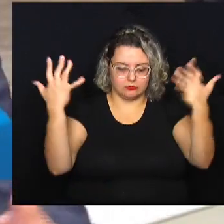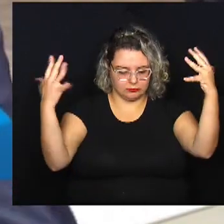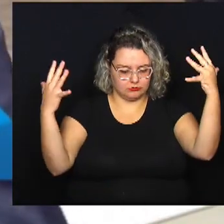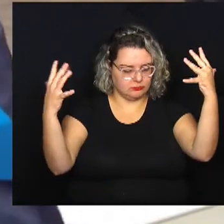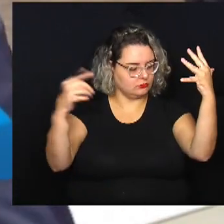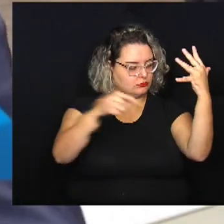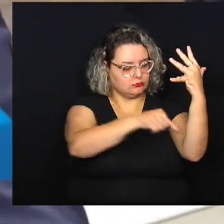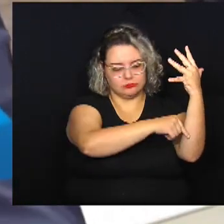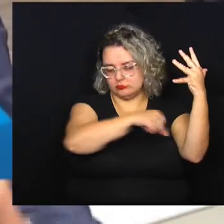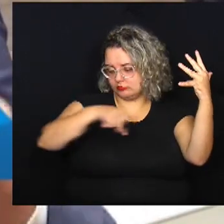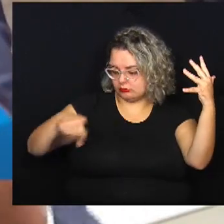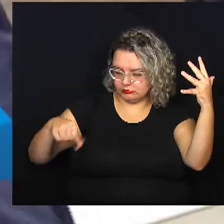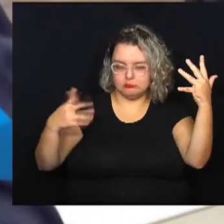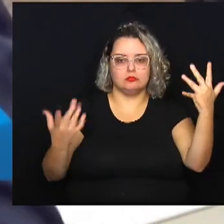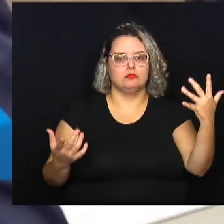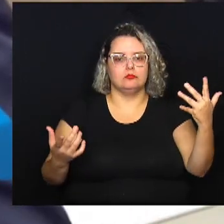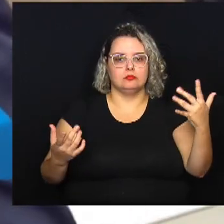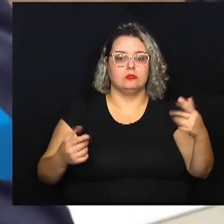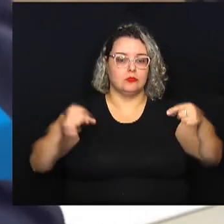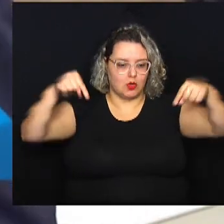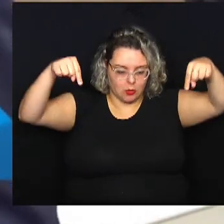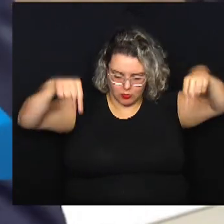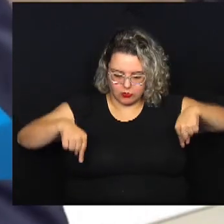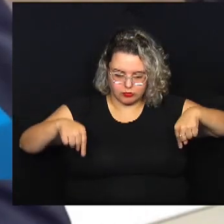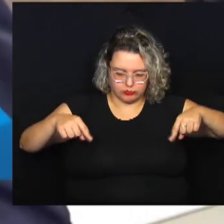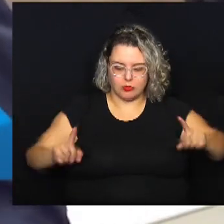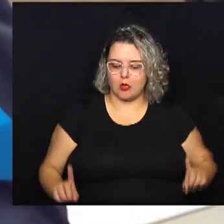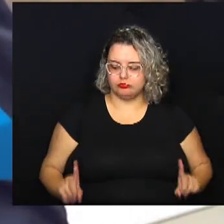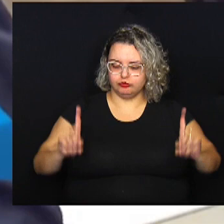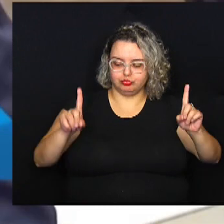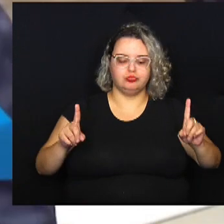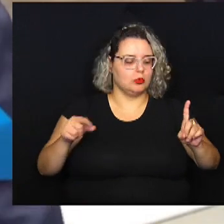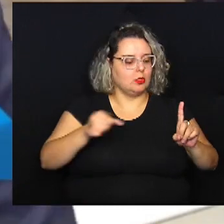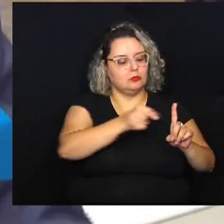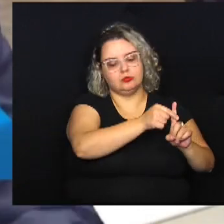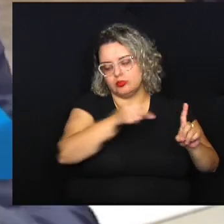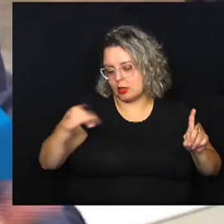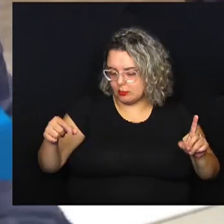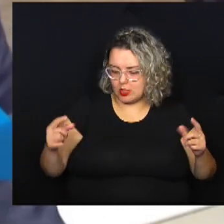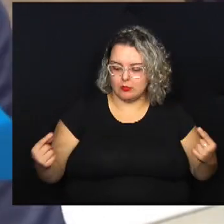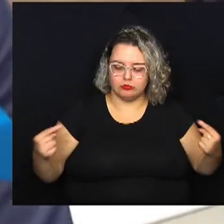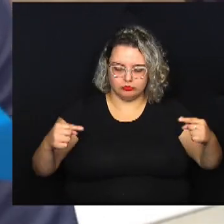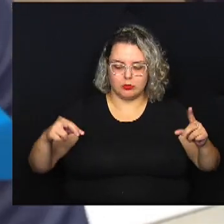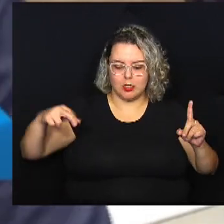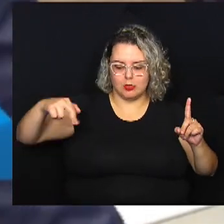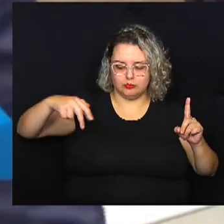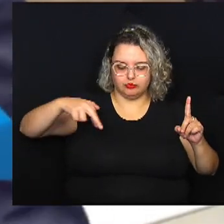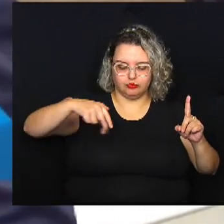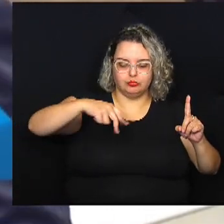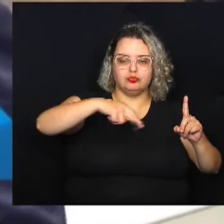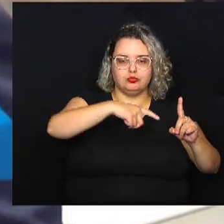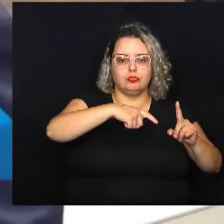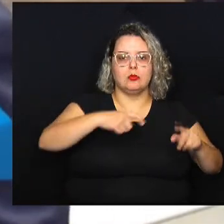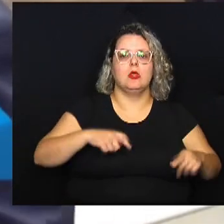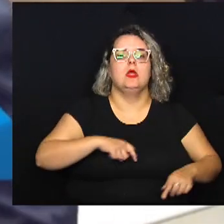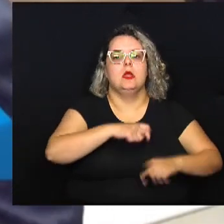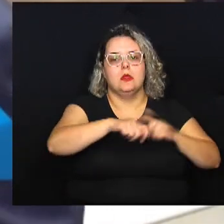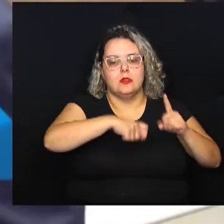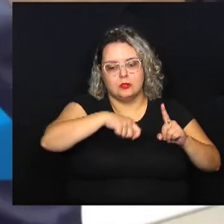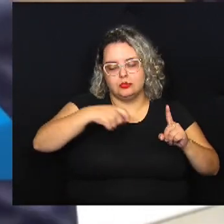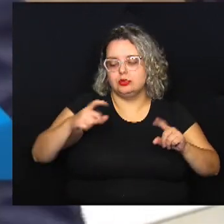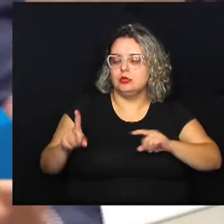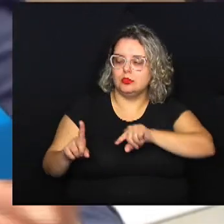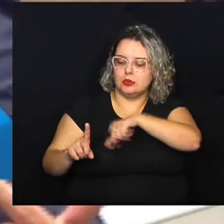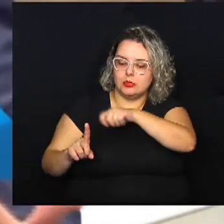duas extremidades pontos fixos em que as pessoas aí sim tragam a sua corda para poder amarrar. Então esses